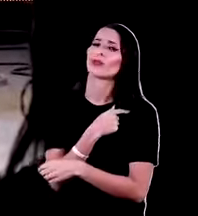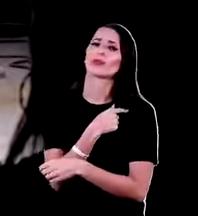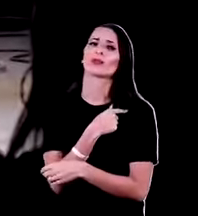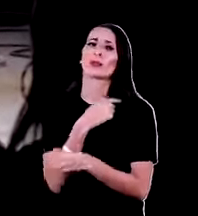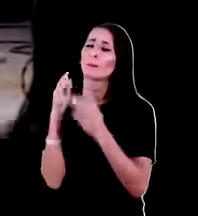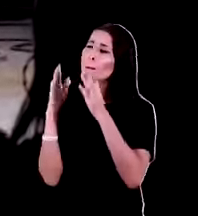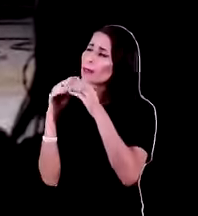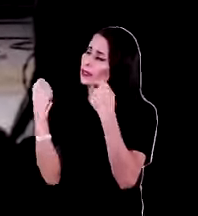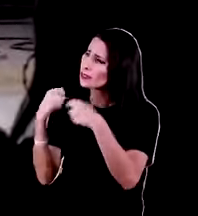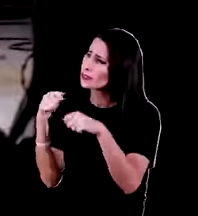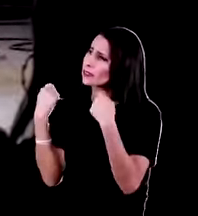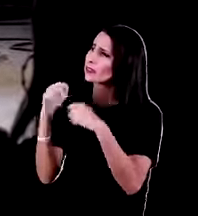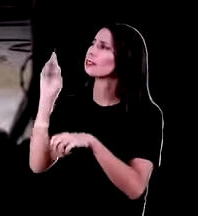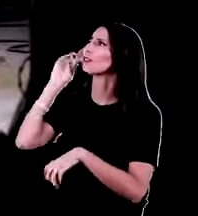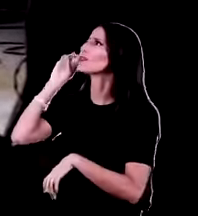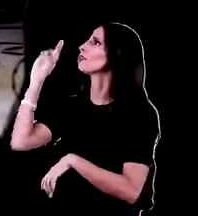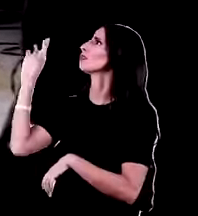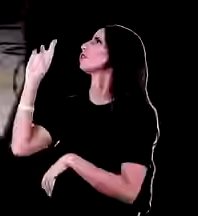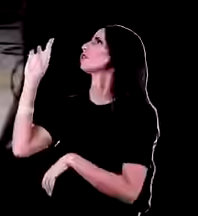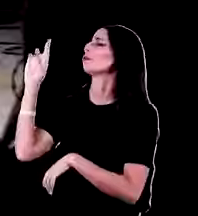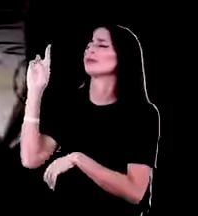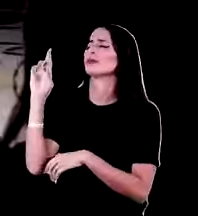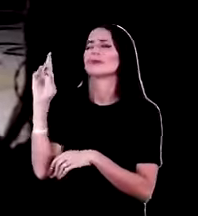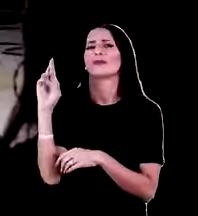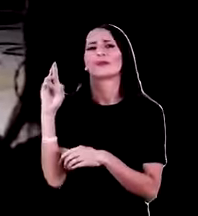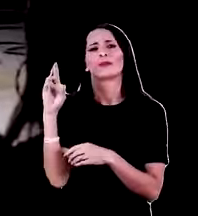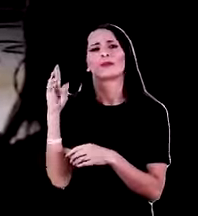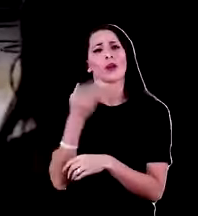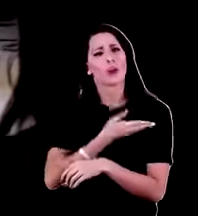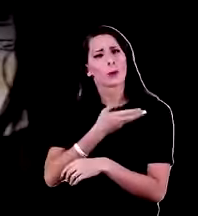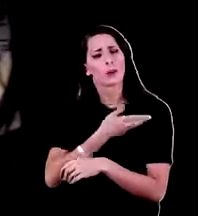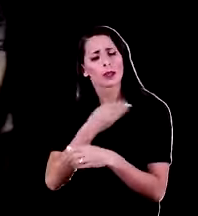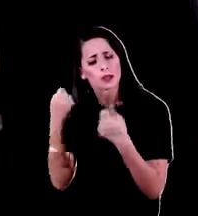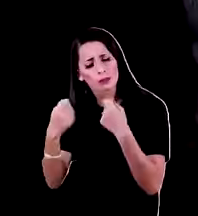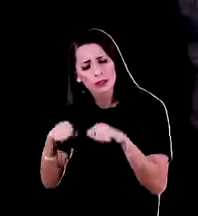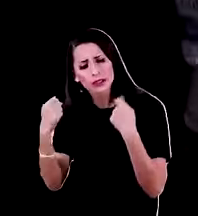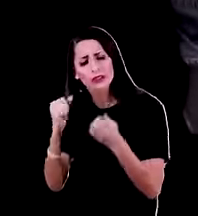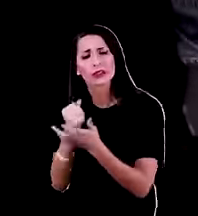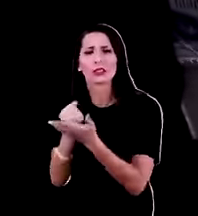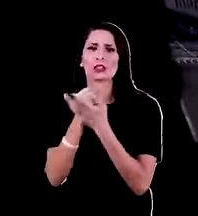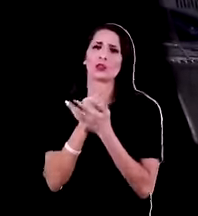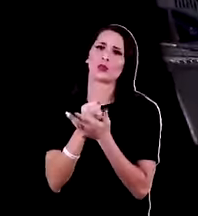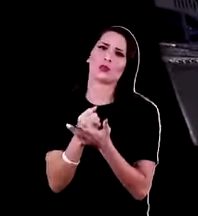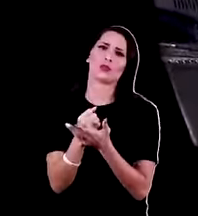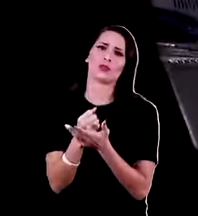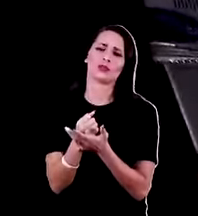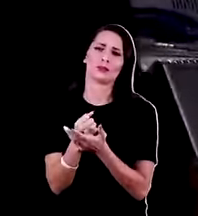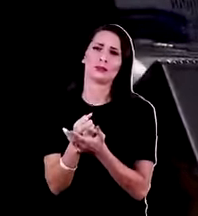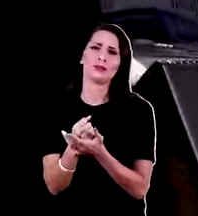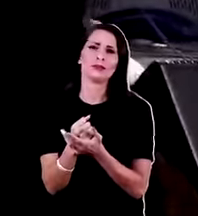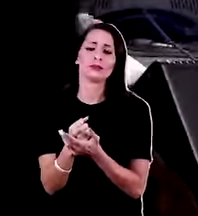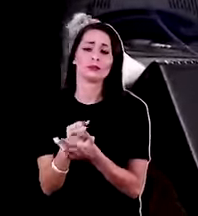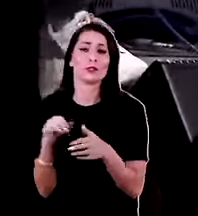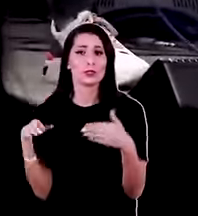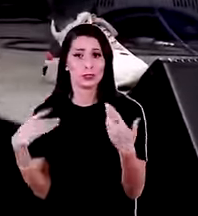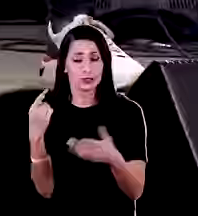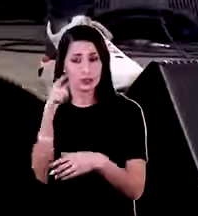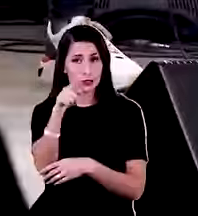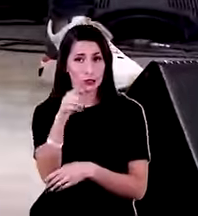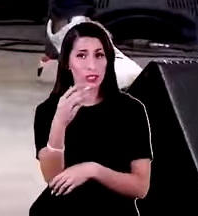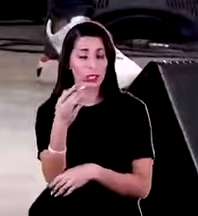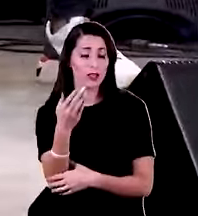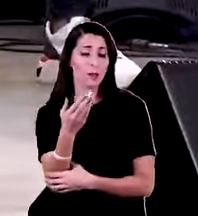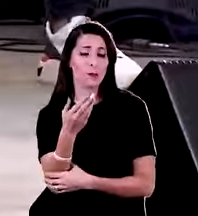Senhor. Uma amiga que está precisando de ajuda. Vem à frente, vem à frente. Será que se fosse você que estivesse precisando, você já não